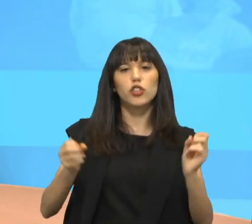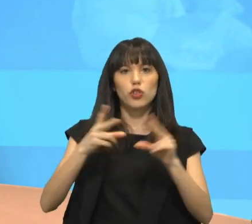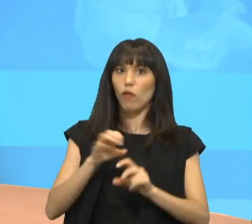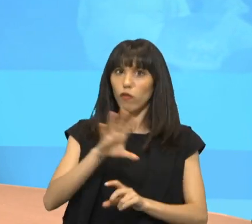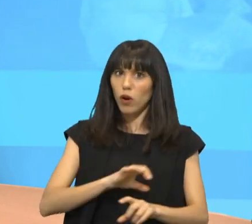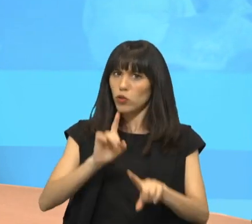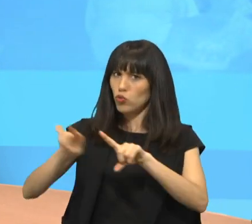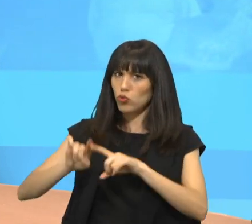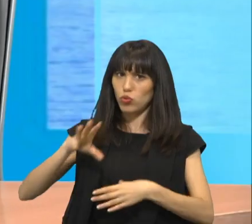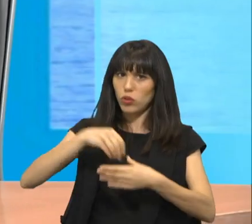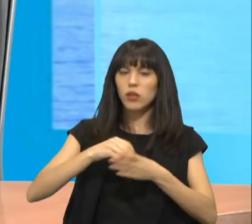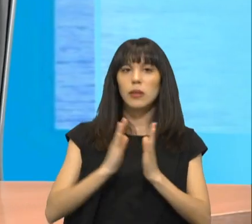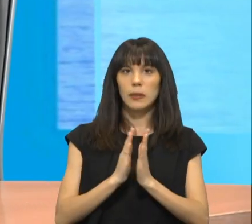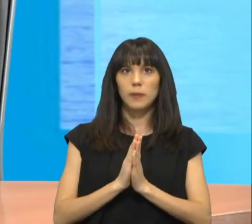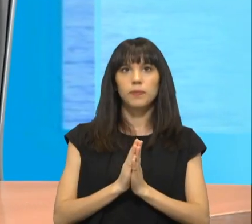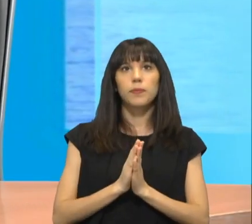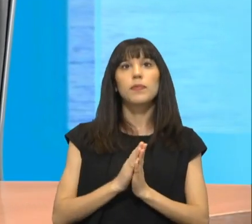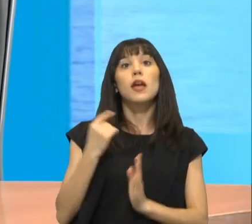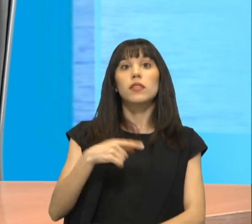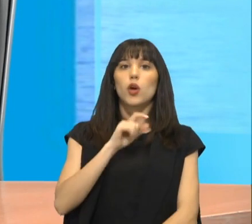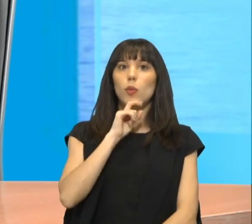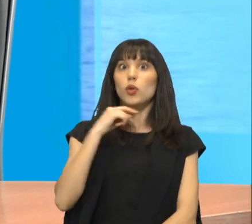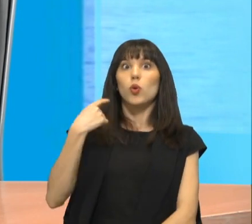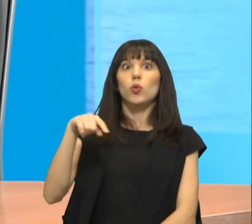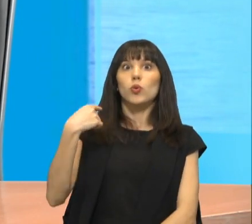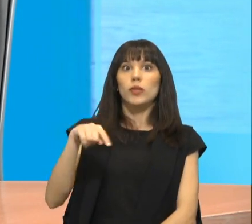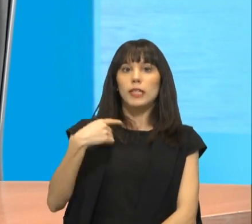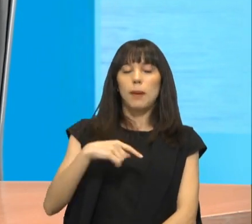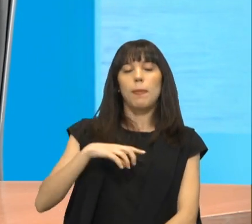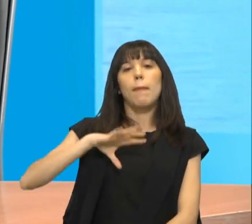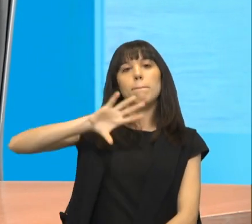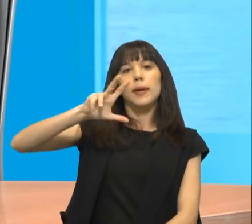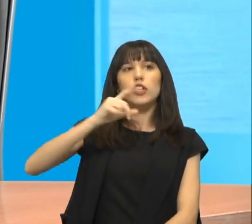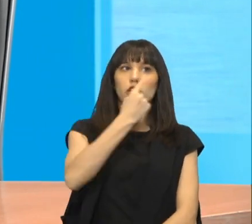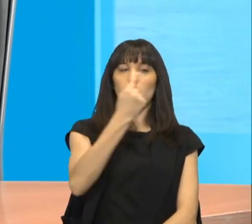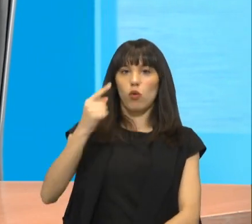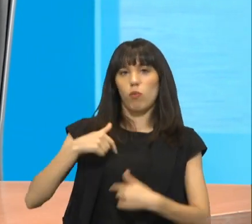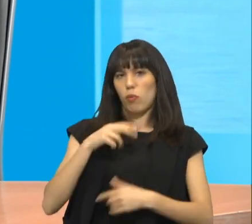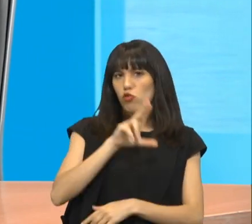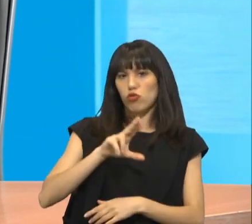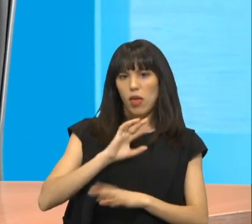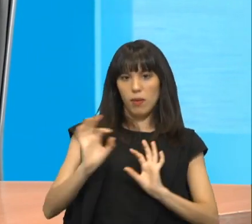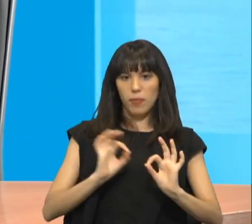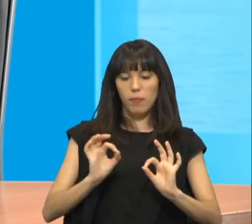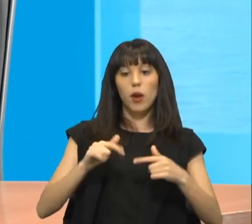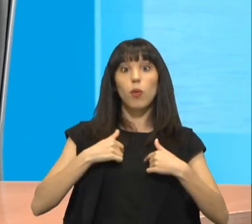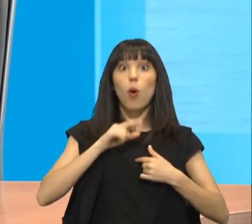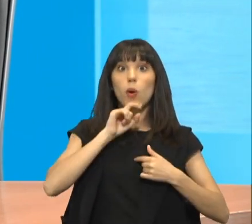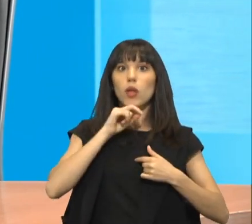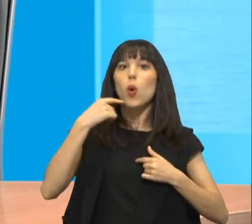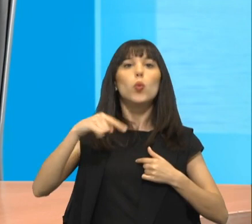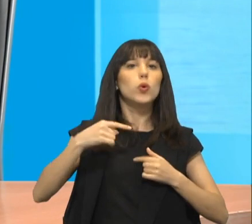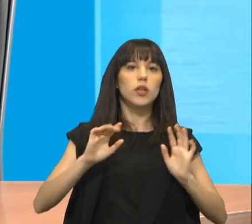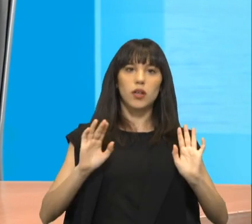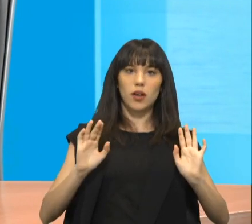Igreja? Existe uma oportunidade única. Cada país que organiza a Jornada Mundial da Juventude é-lhe dada uma oportunidade única